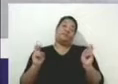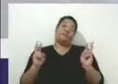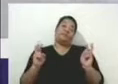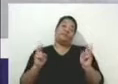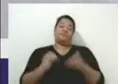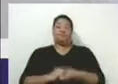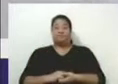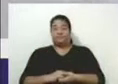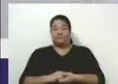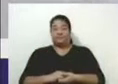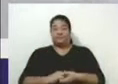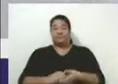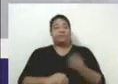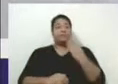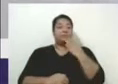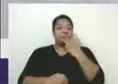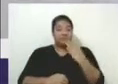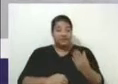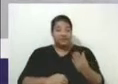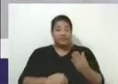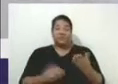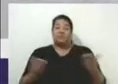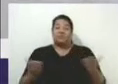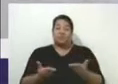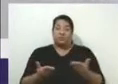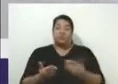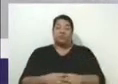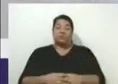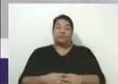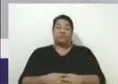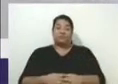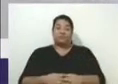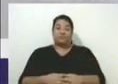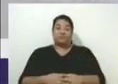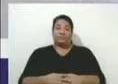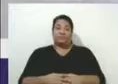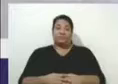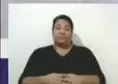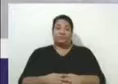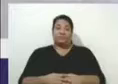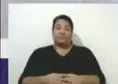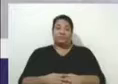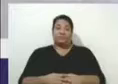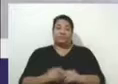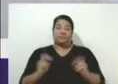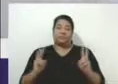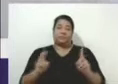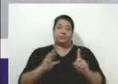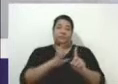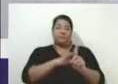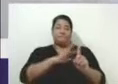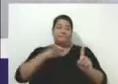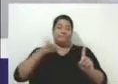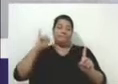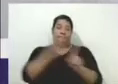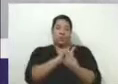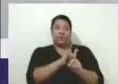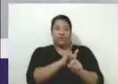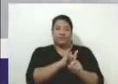requerimento que eu apresentei na noite de hoje, que é referente ao bullying. O bullying